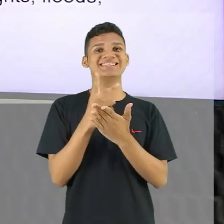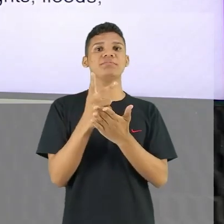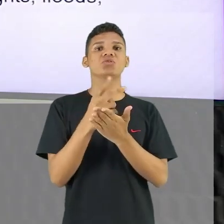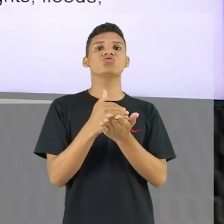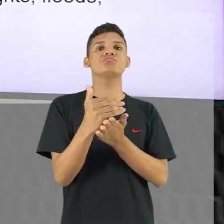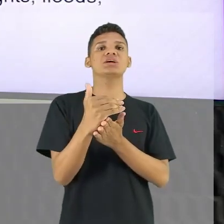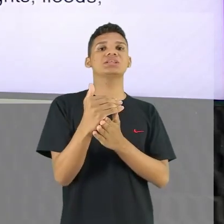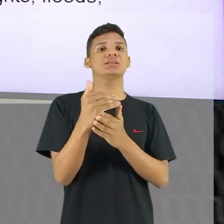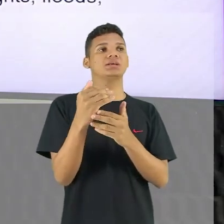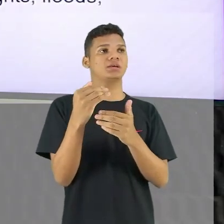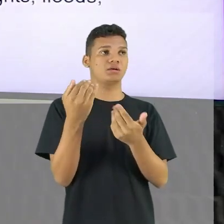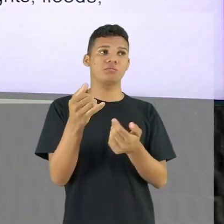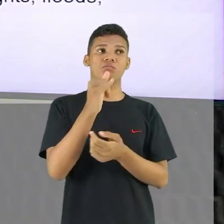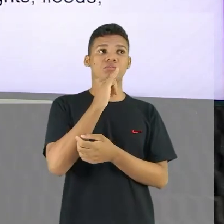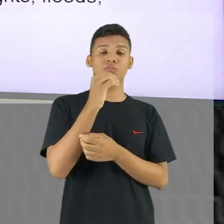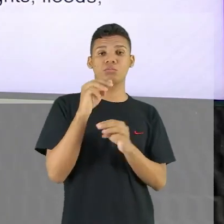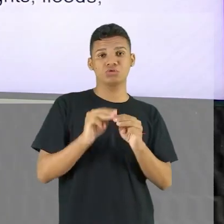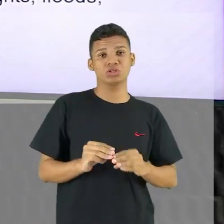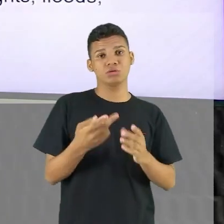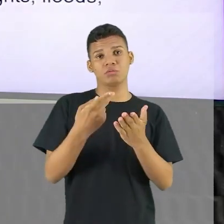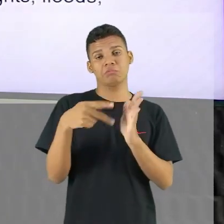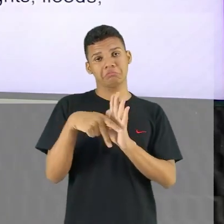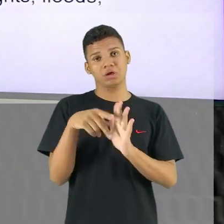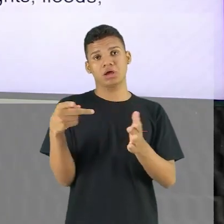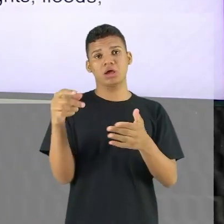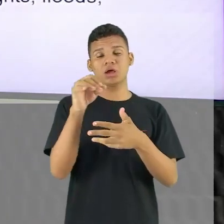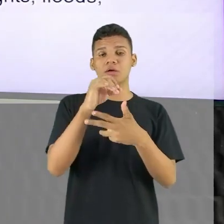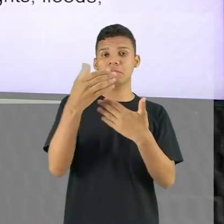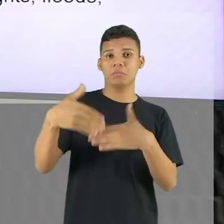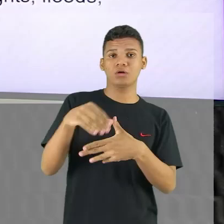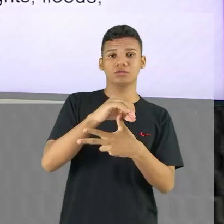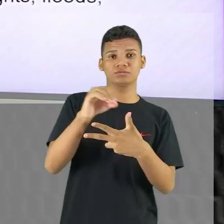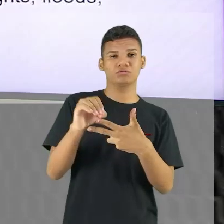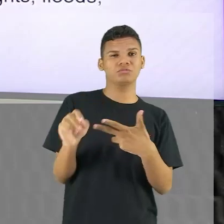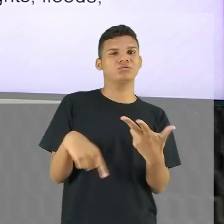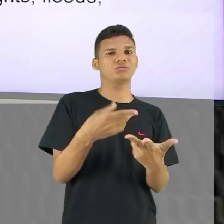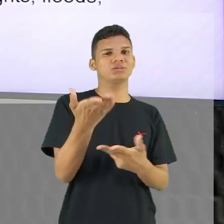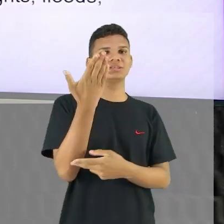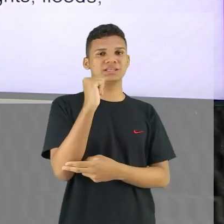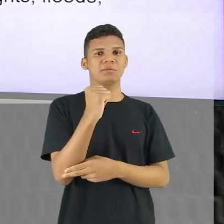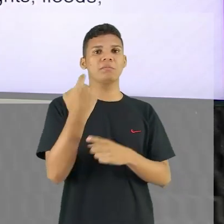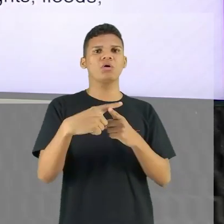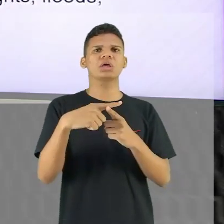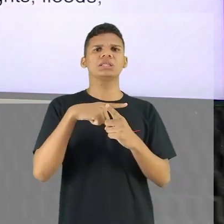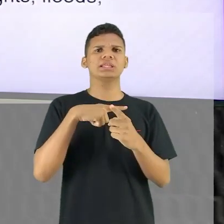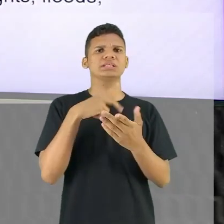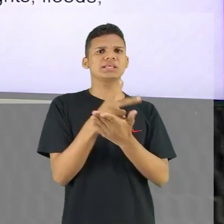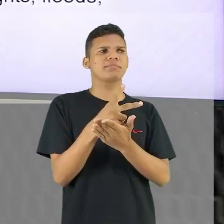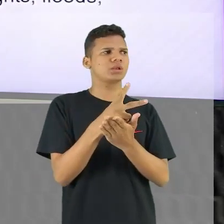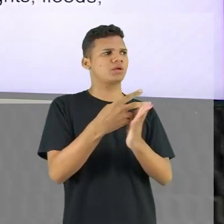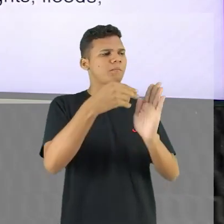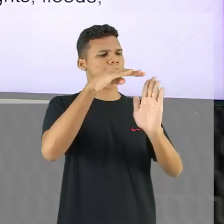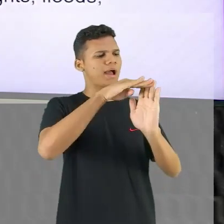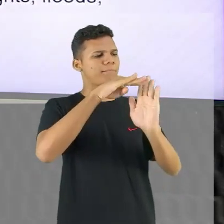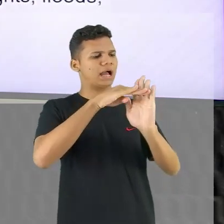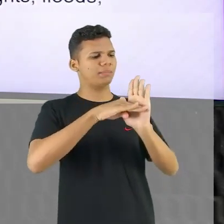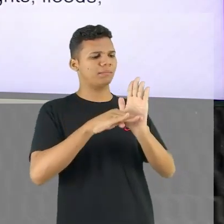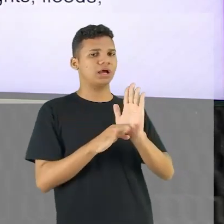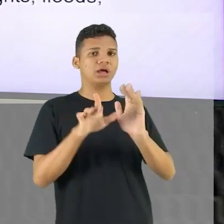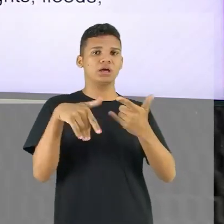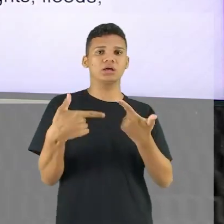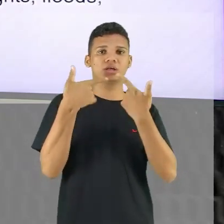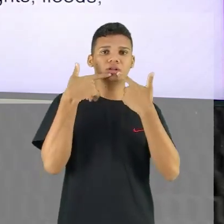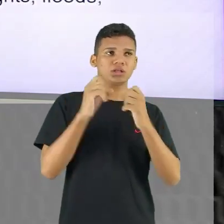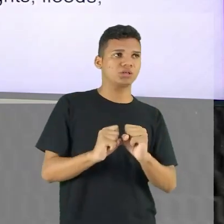questão. Principalmente na prova do Enem, vocês sabem que o formato da prova é um formato padrão. A questão é em língua portuguesa,